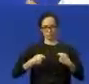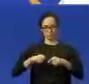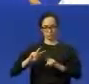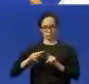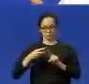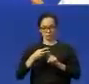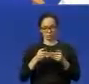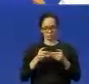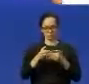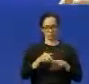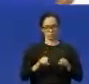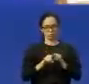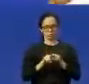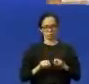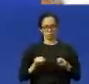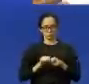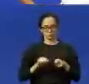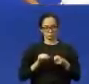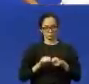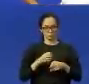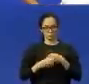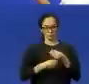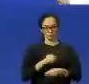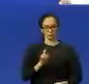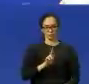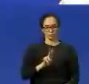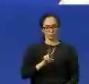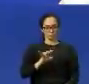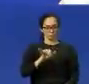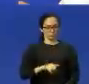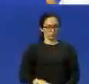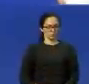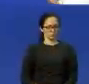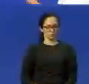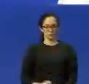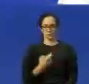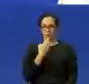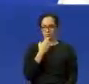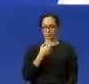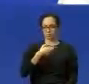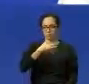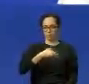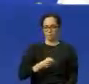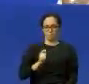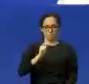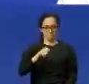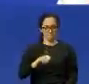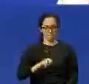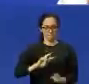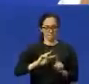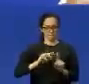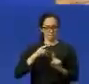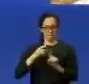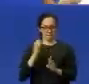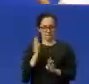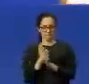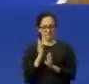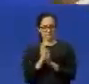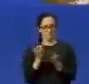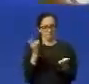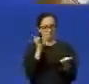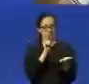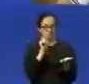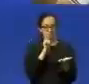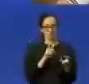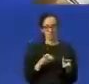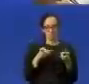o comprimento do fio que está sendo enrolado na bobina. Portanto, dobrando o comprimento, não é? Nós dobramos a resistência e dobrando o comprimento